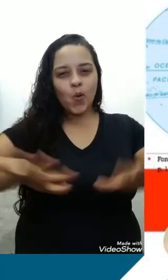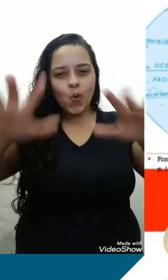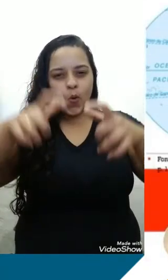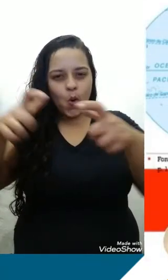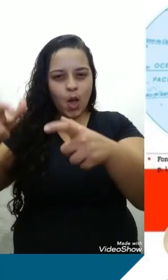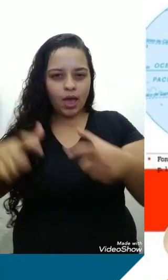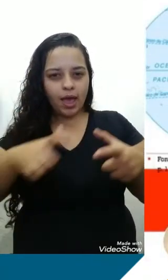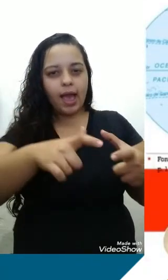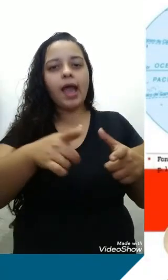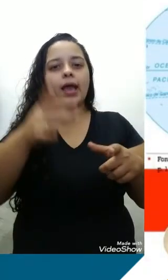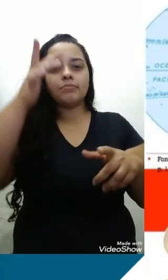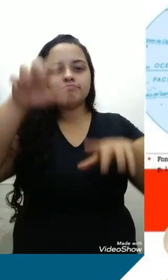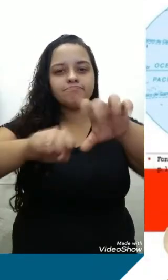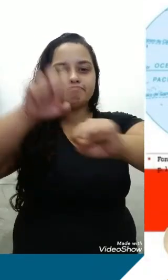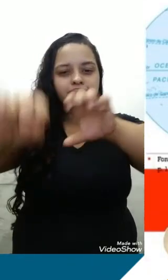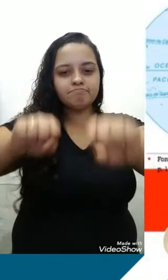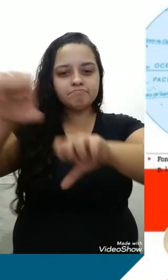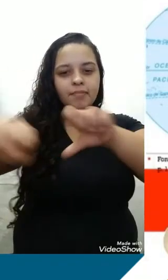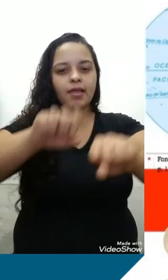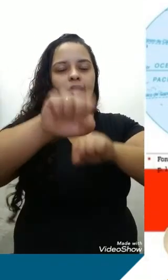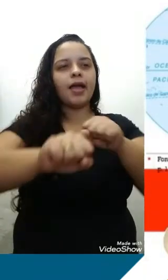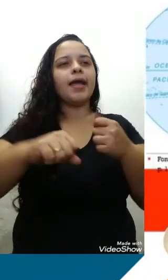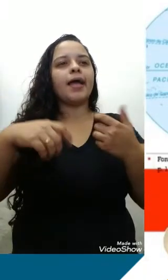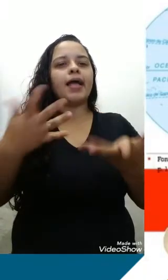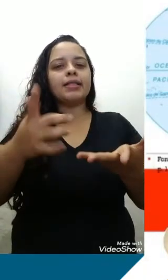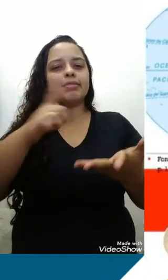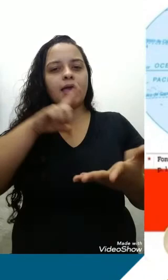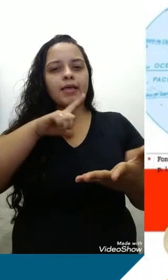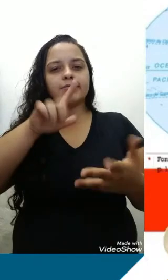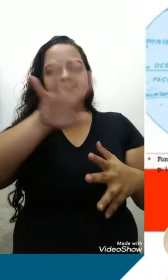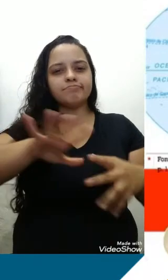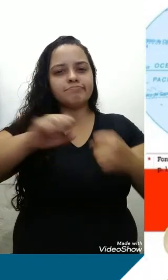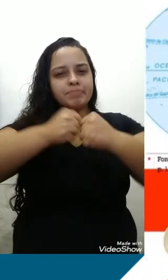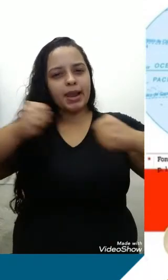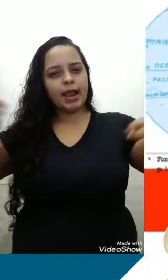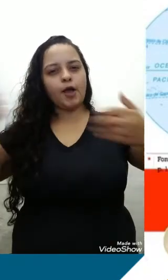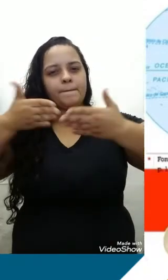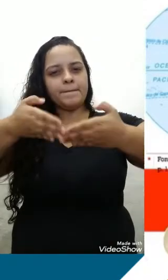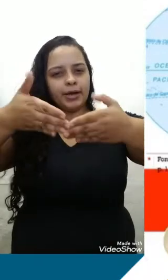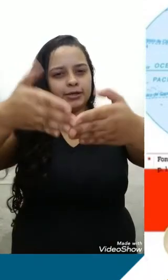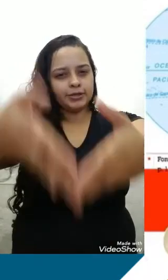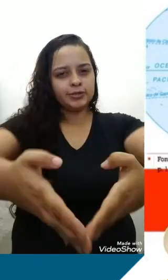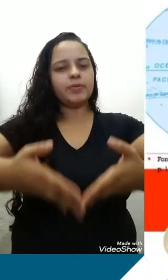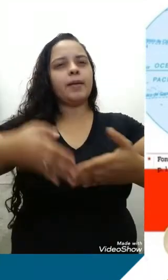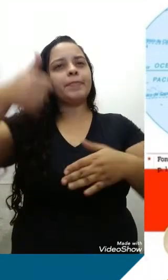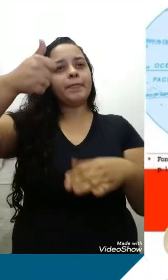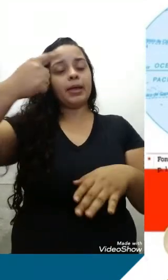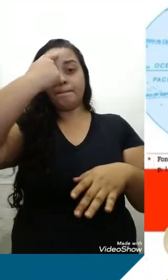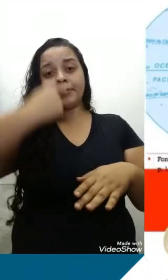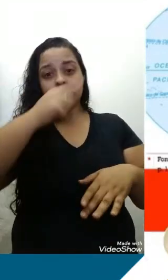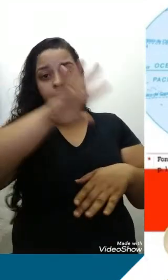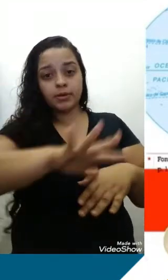ocupadas aí, que vão estar no processo de expansão marítima. A primeira imagem, o primeiro mapa, fala da